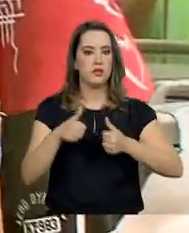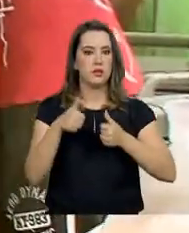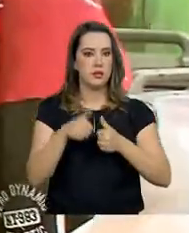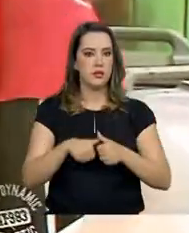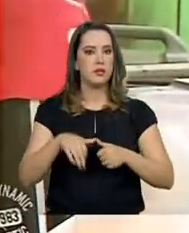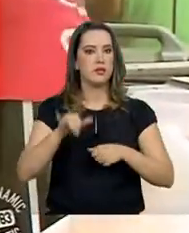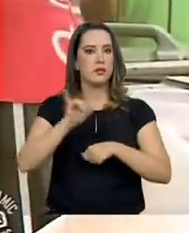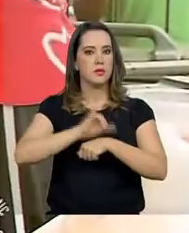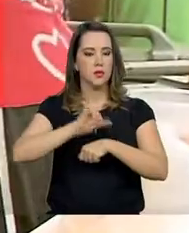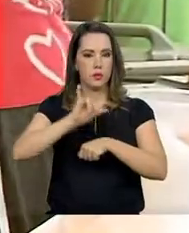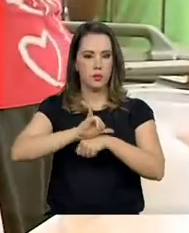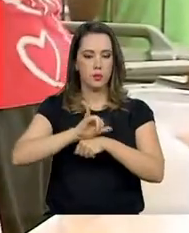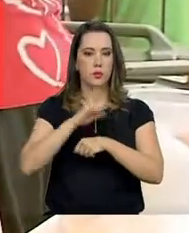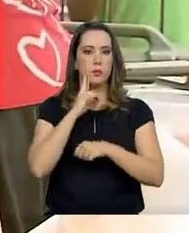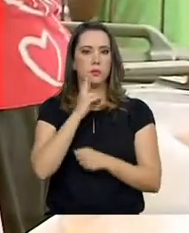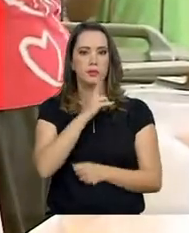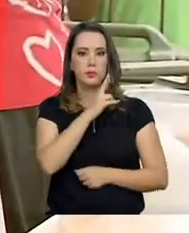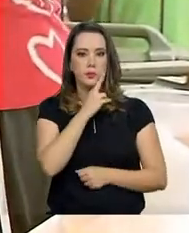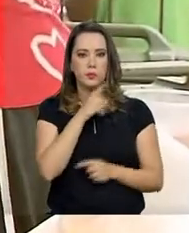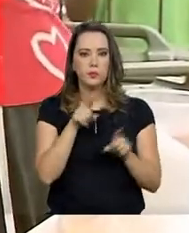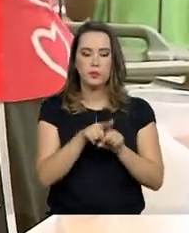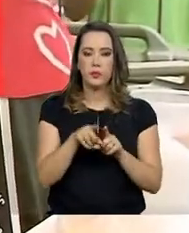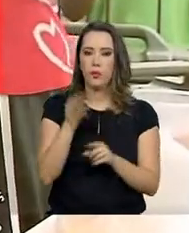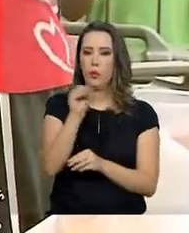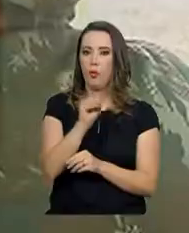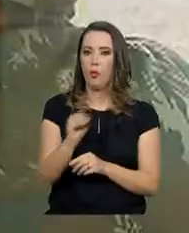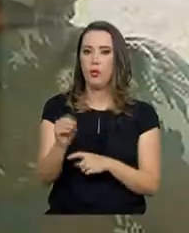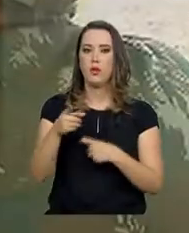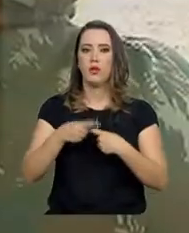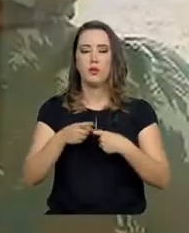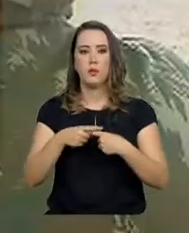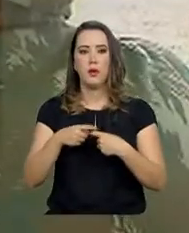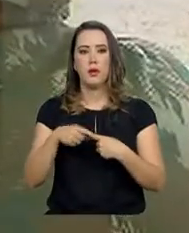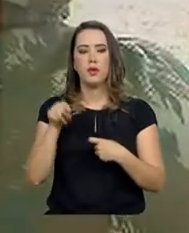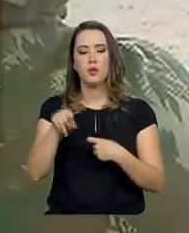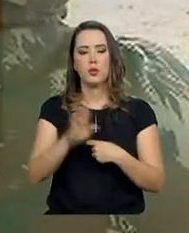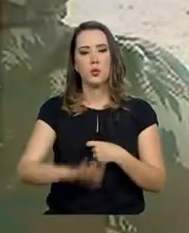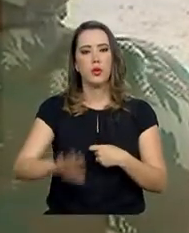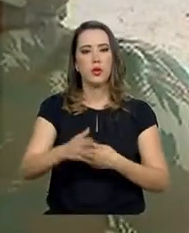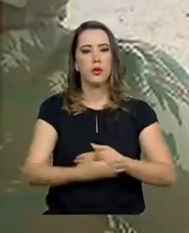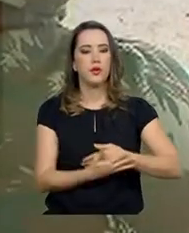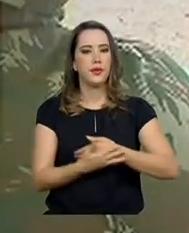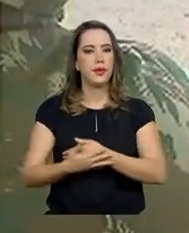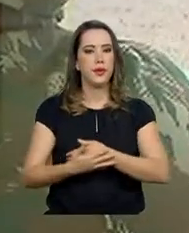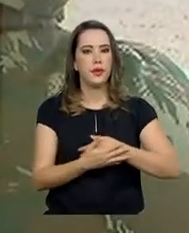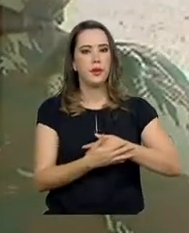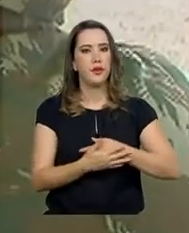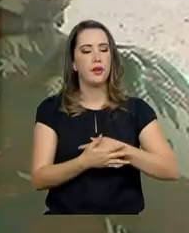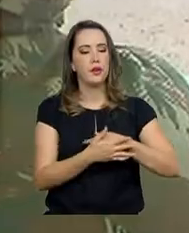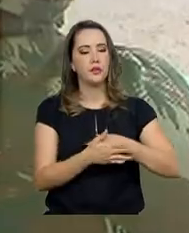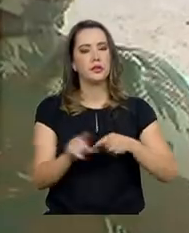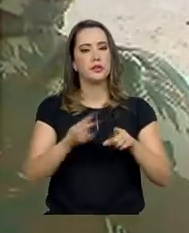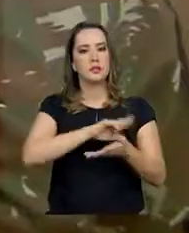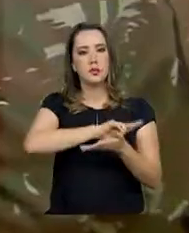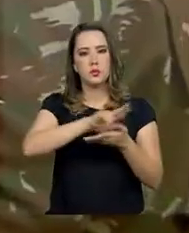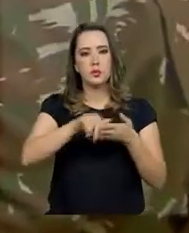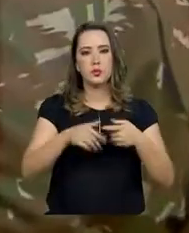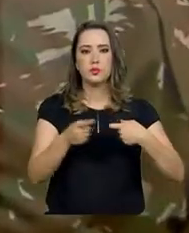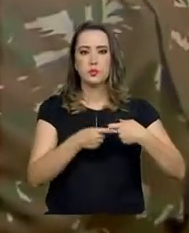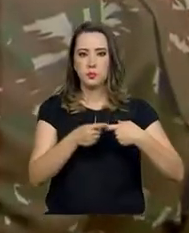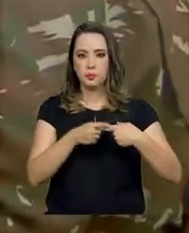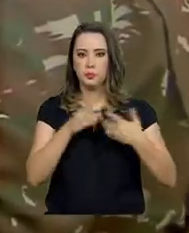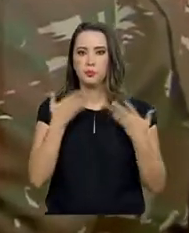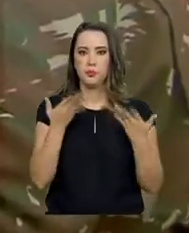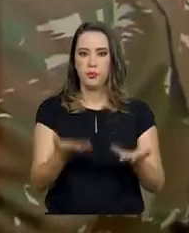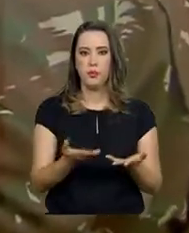e Roraima. Os atendimentos foram em clínica médica, pediatria, ginecologia, enfermagem, odontologia e